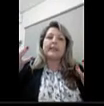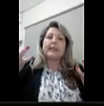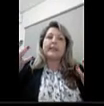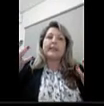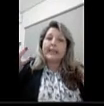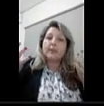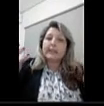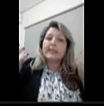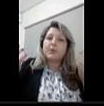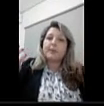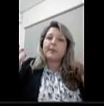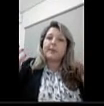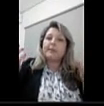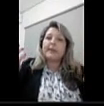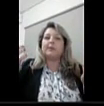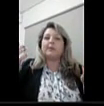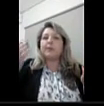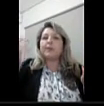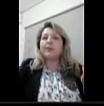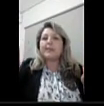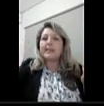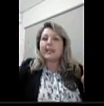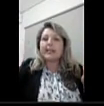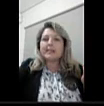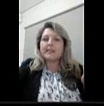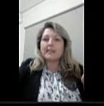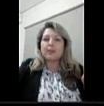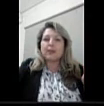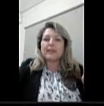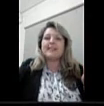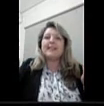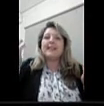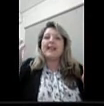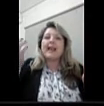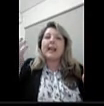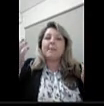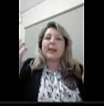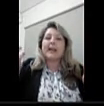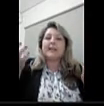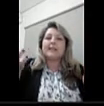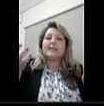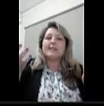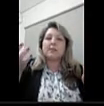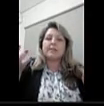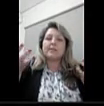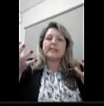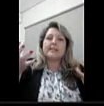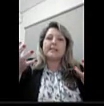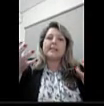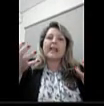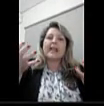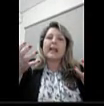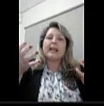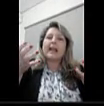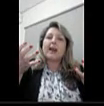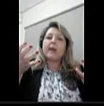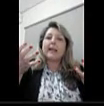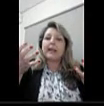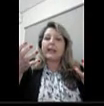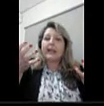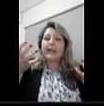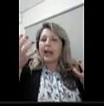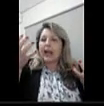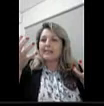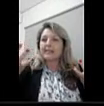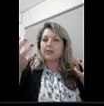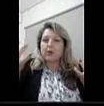assim, leia o texto primeiro, depois você lê as questões. Para a criança com dislexia, é legal ela